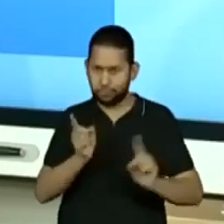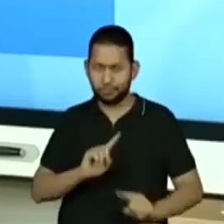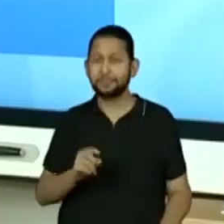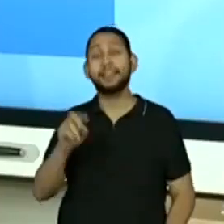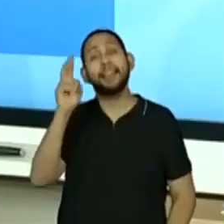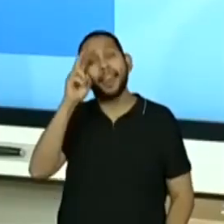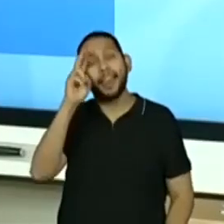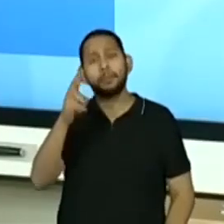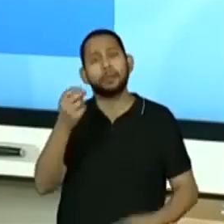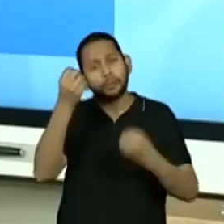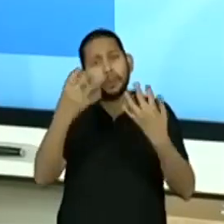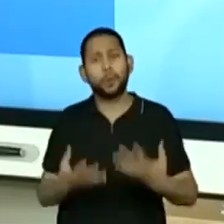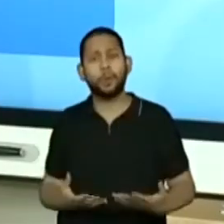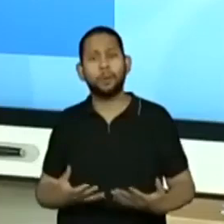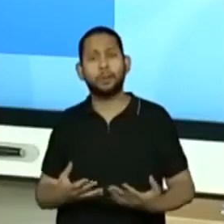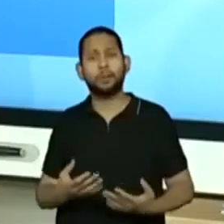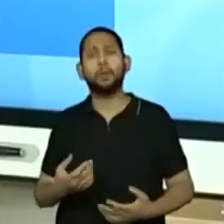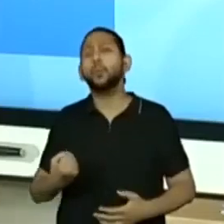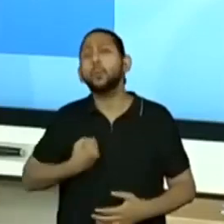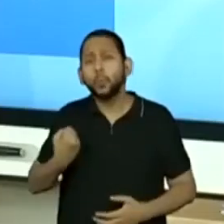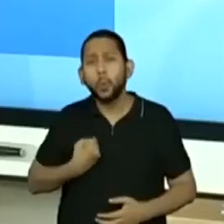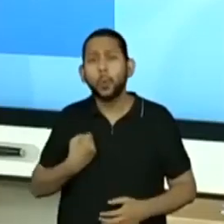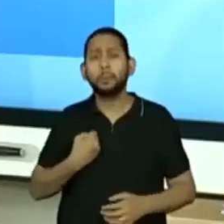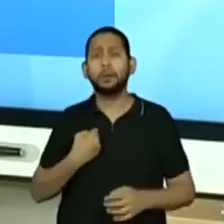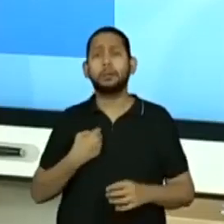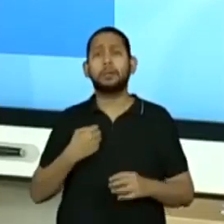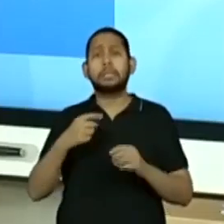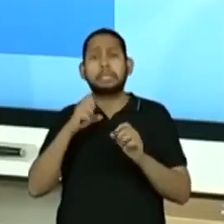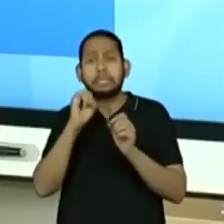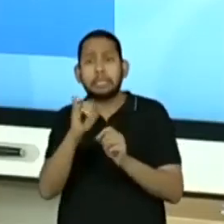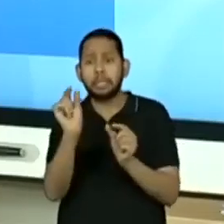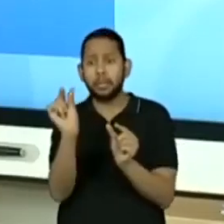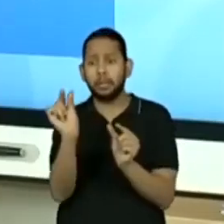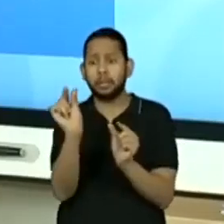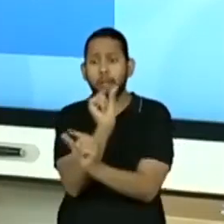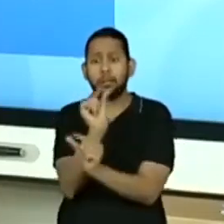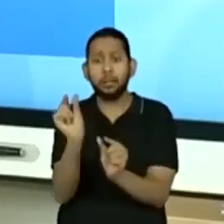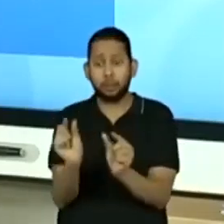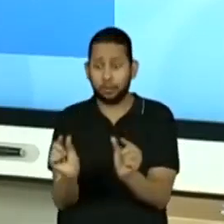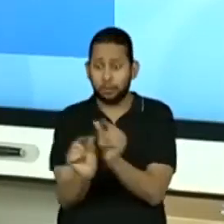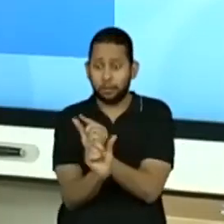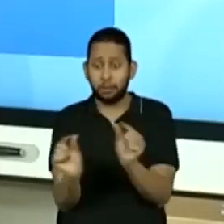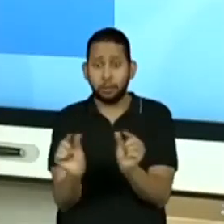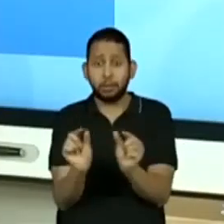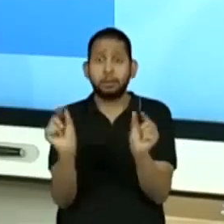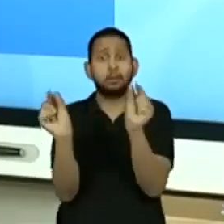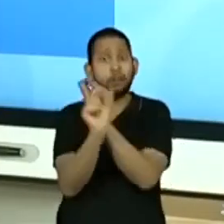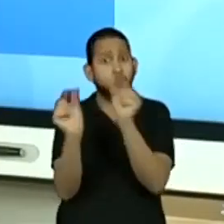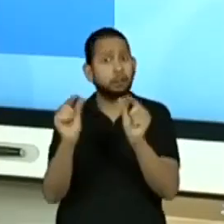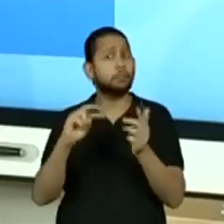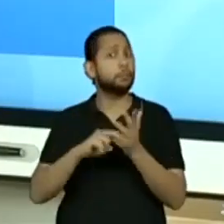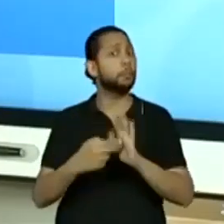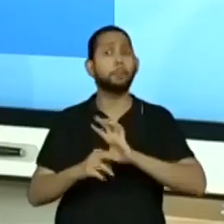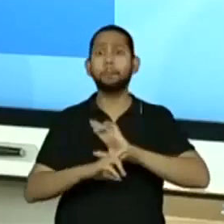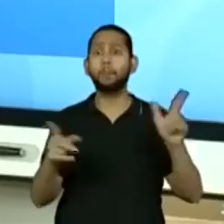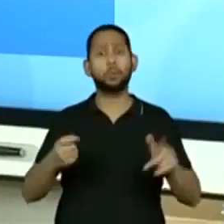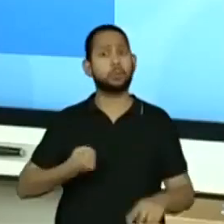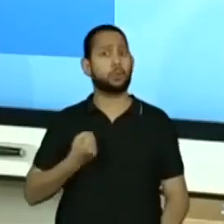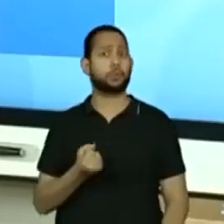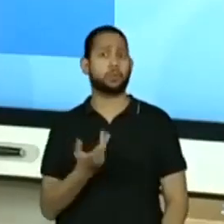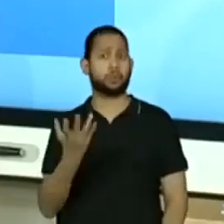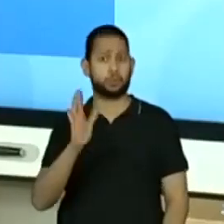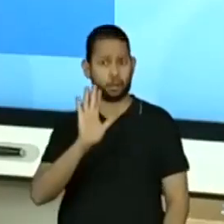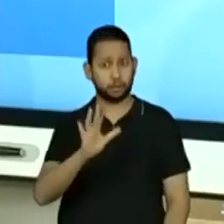aquela propriedade que eu falei? O nosso sistema de numeração decimal, ele é posicional. Portanto, eu